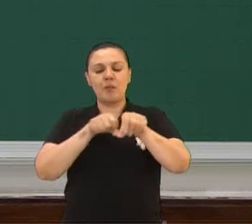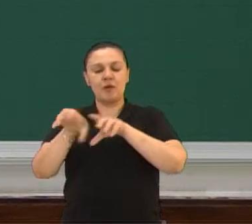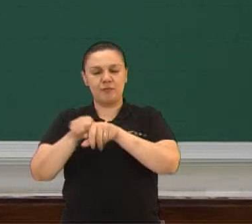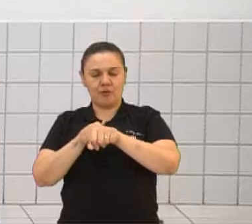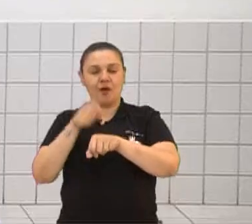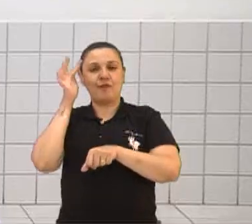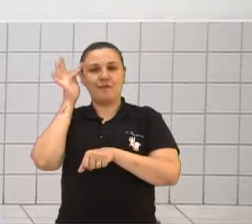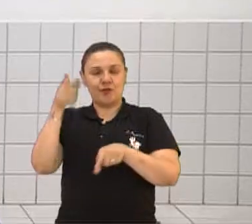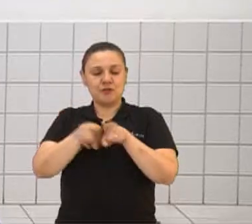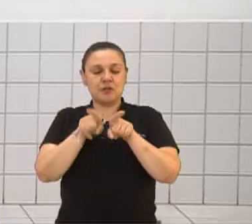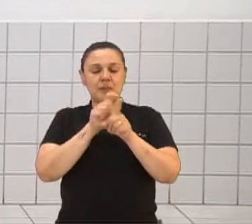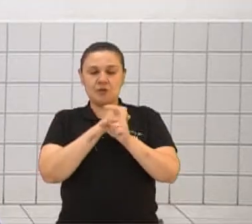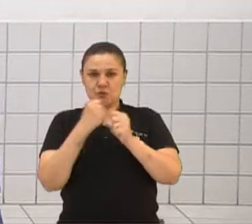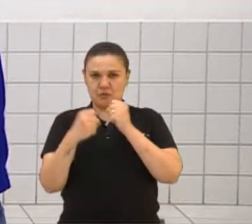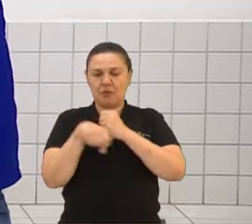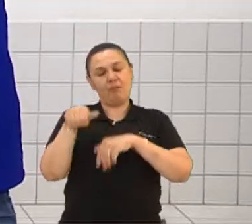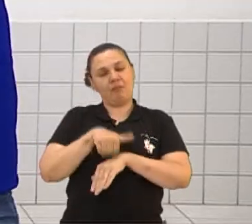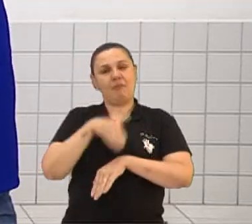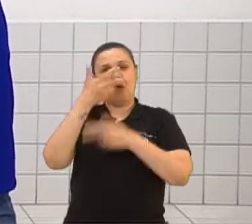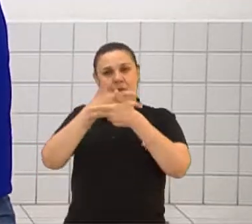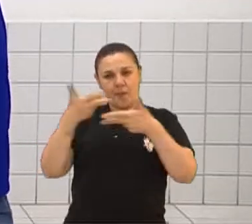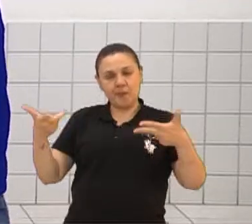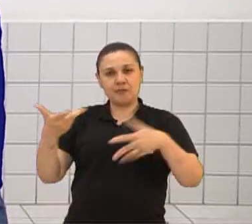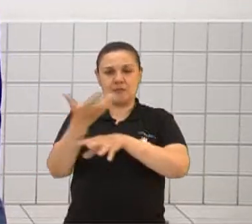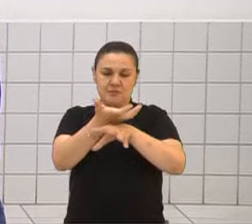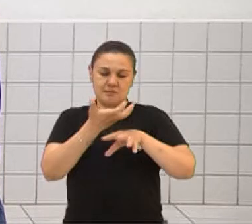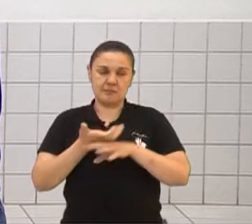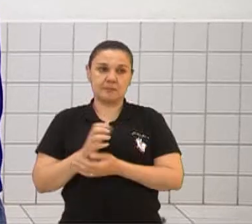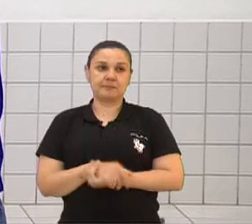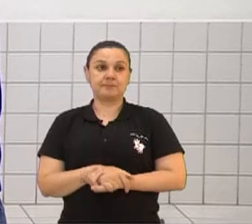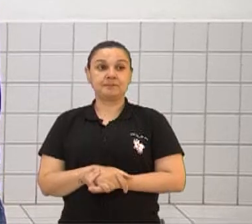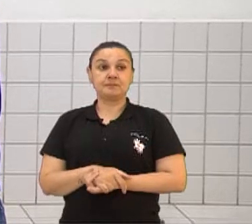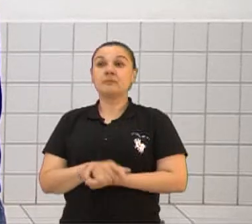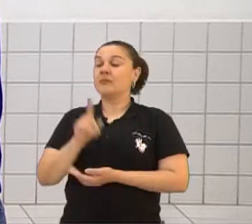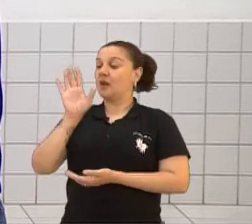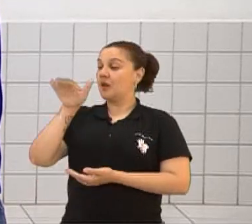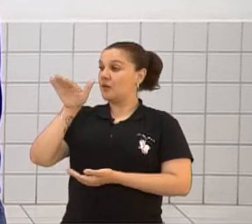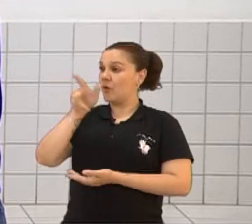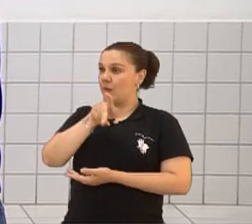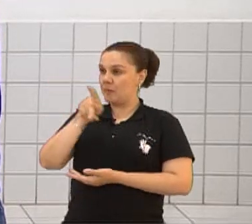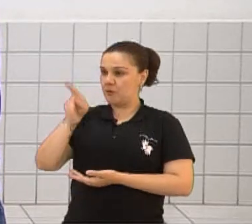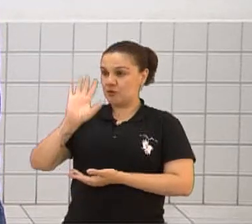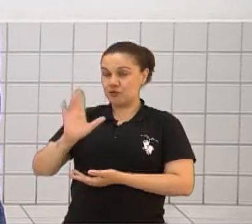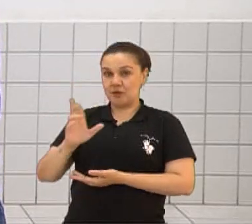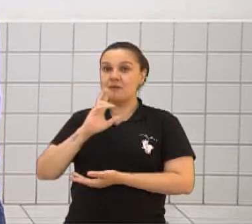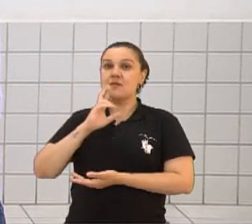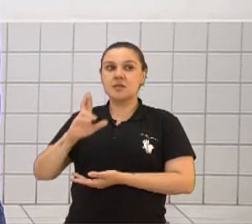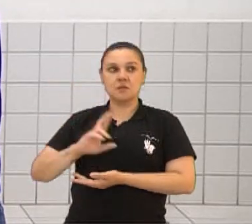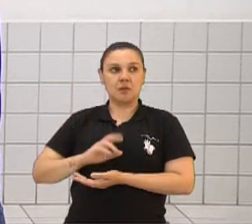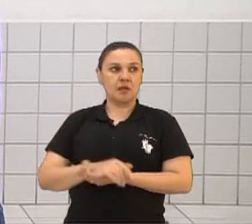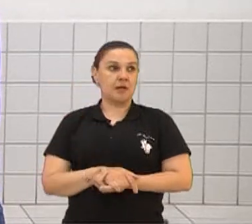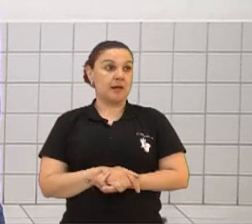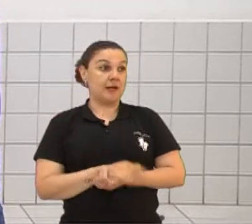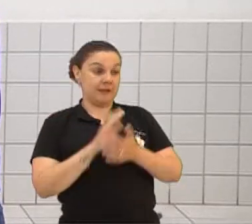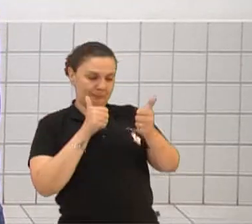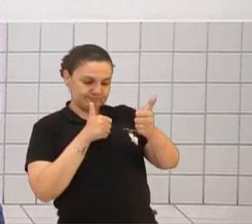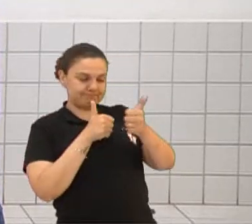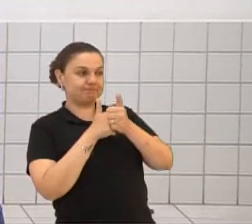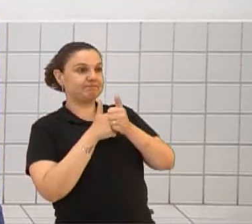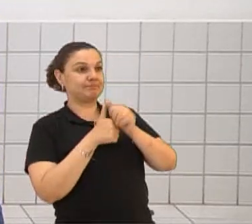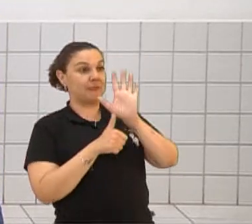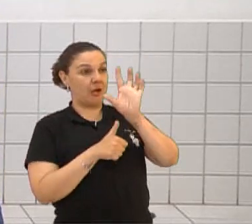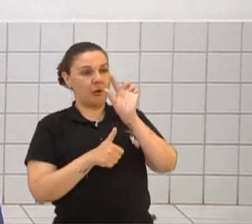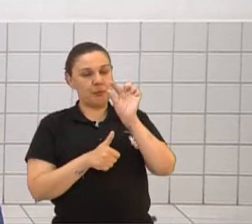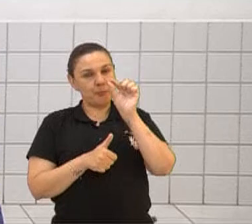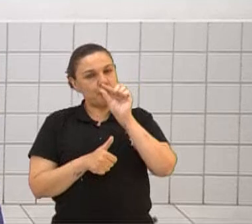outras coisas, né? Alguns eram até bem mais, né, professor? Professor, a gente já tem a resposta do quiz aí? Está chegando. Está